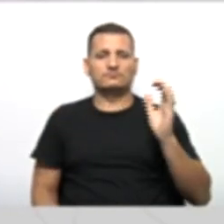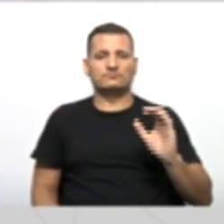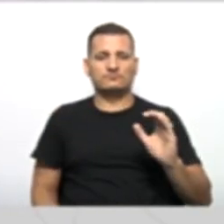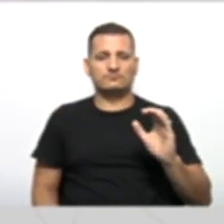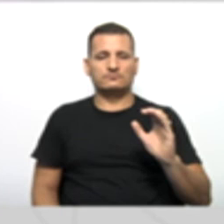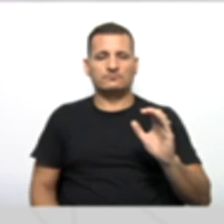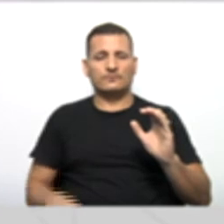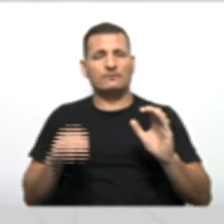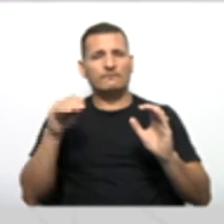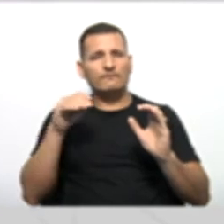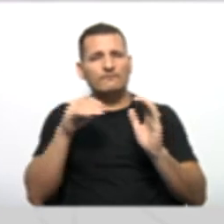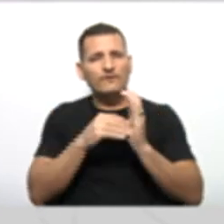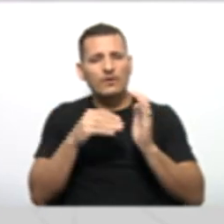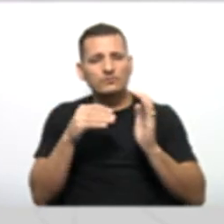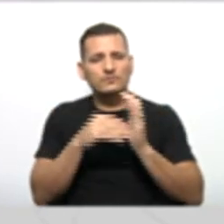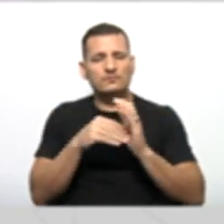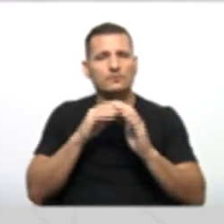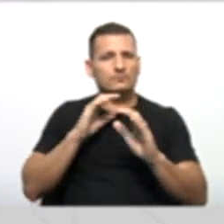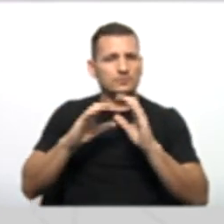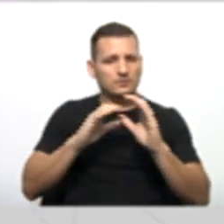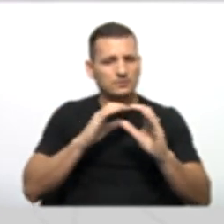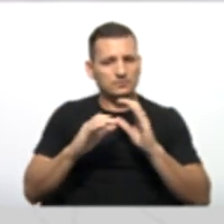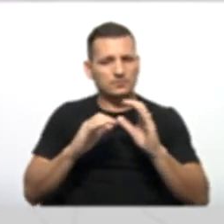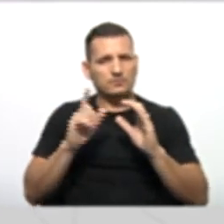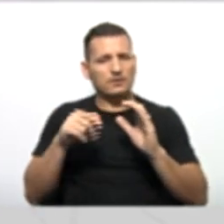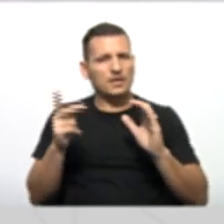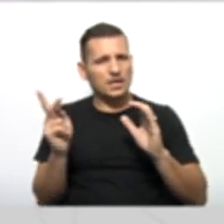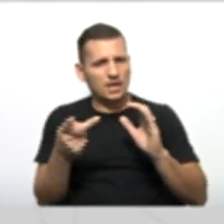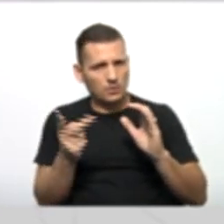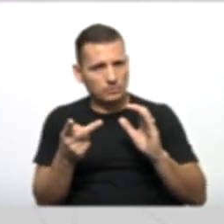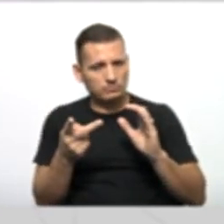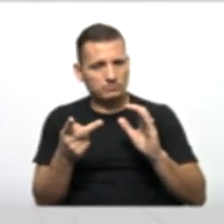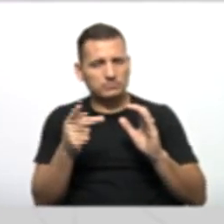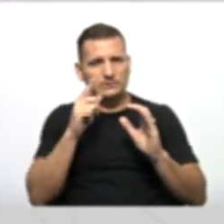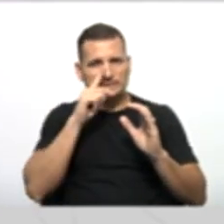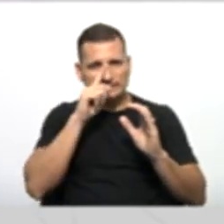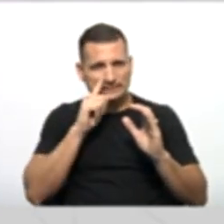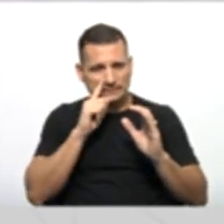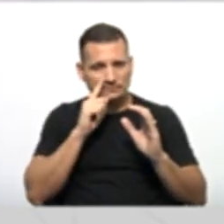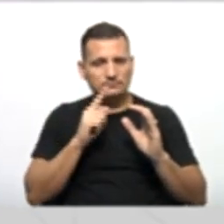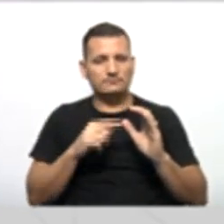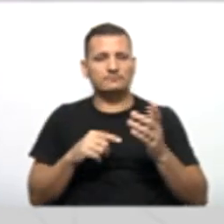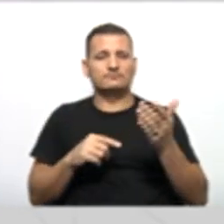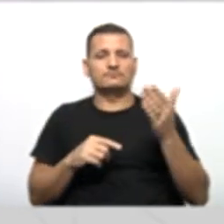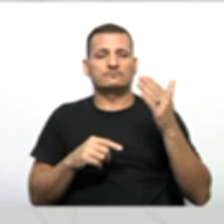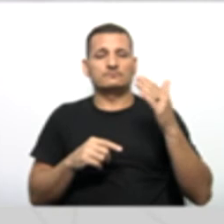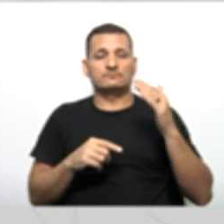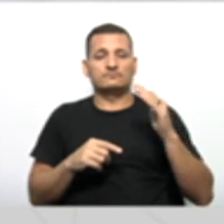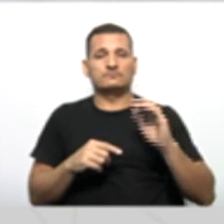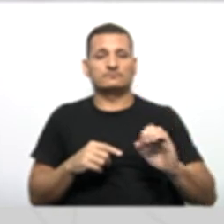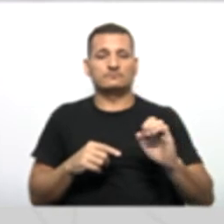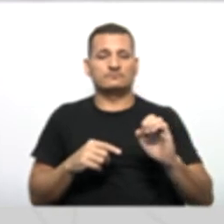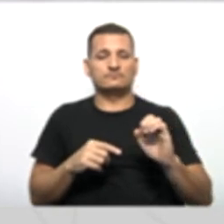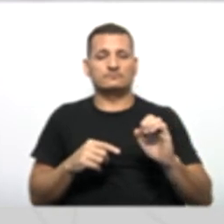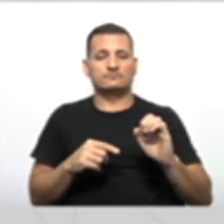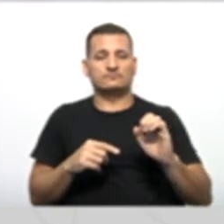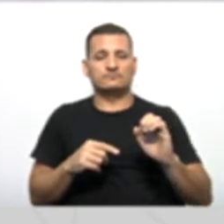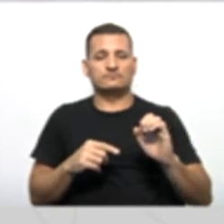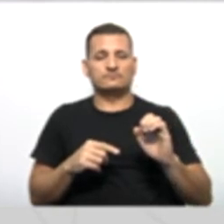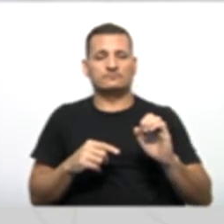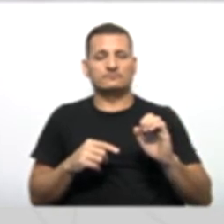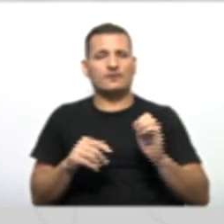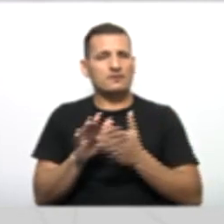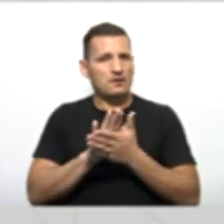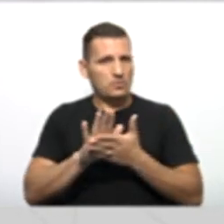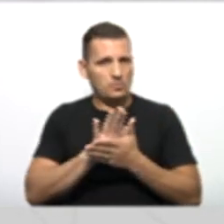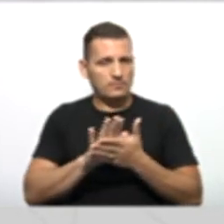C. A falta ou falha de comunicação é um erro crítico. Letra D. Erros atrasam o cronograma. Letra C.